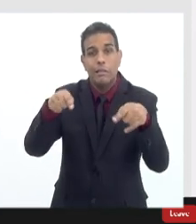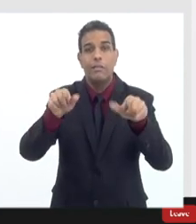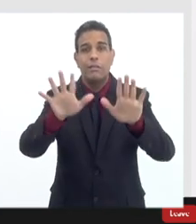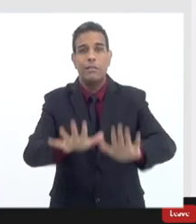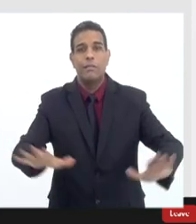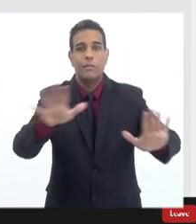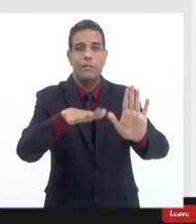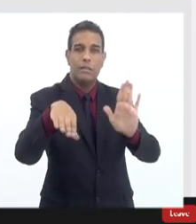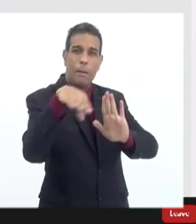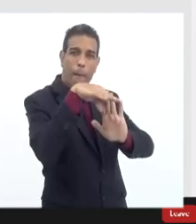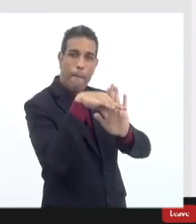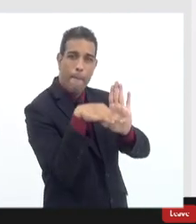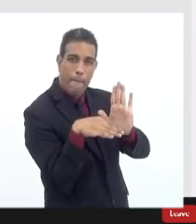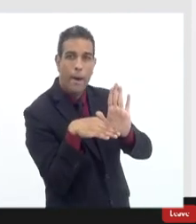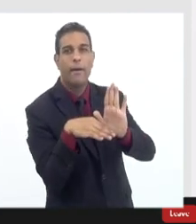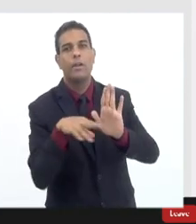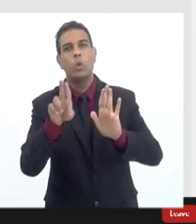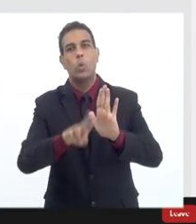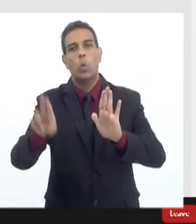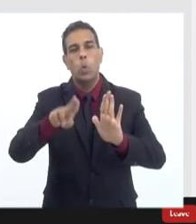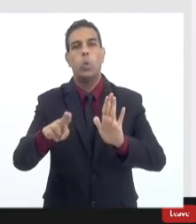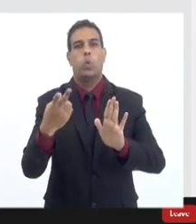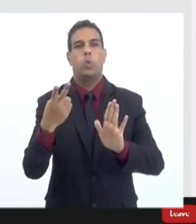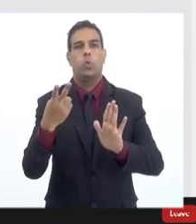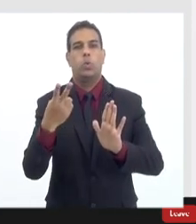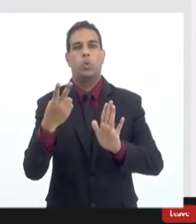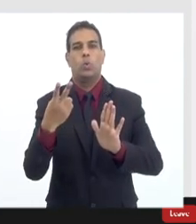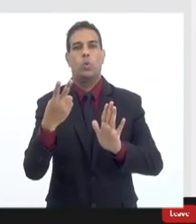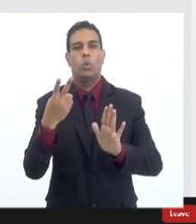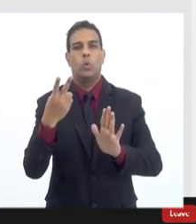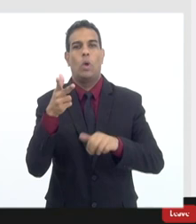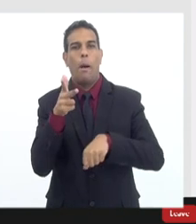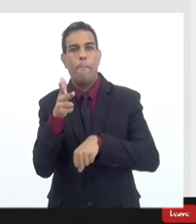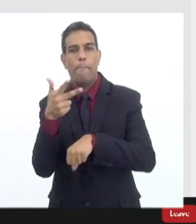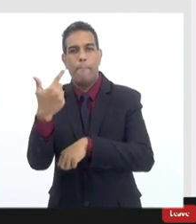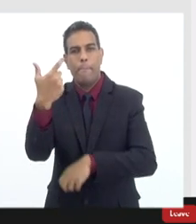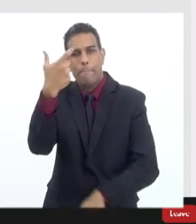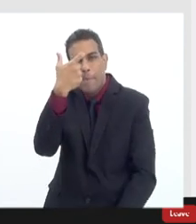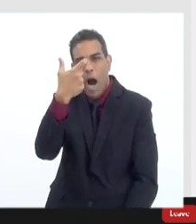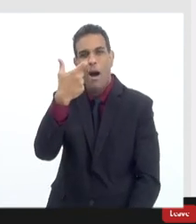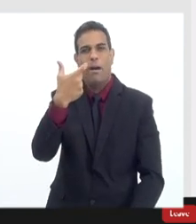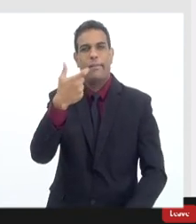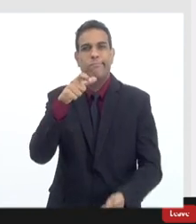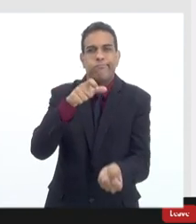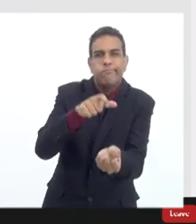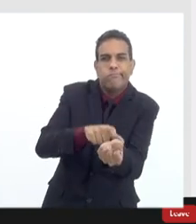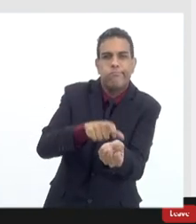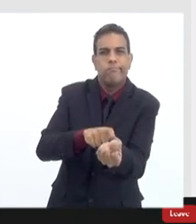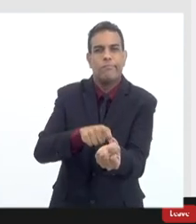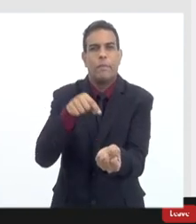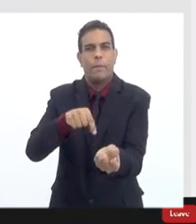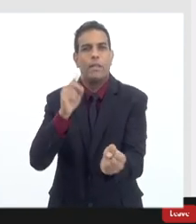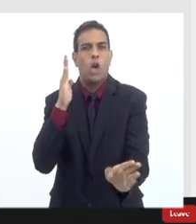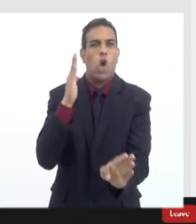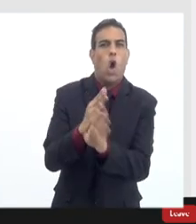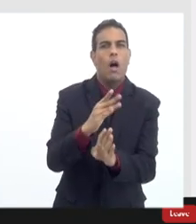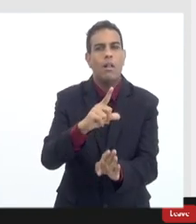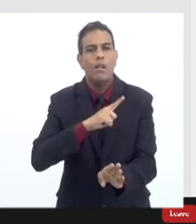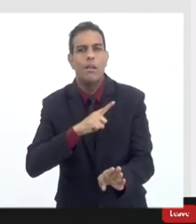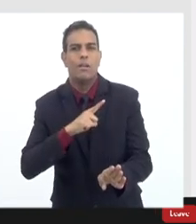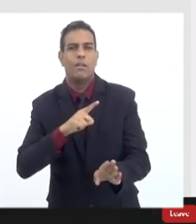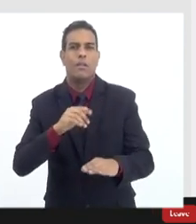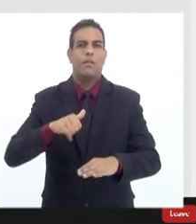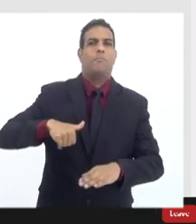os documentos, os equipamentos de aferição de temperatura, que é o básico para as pessoas não entrarem sintomáticas na escola.